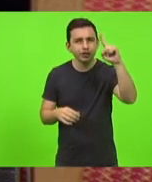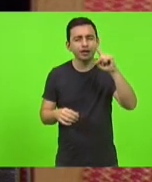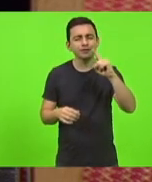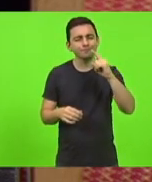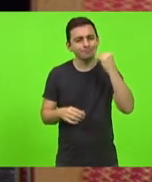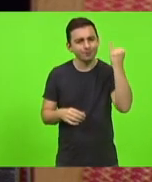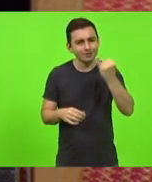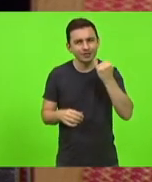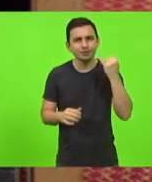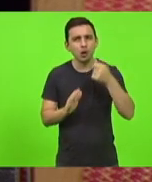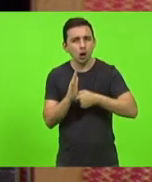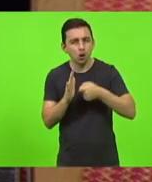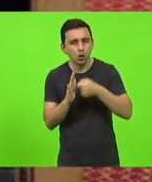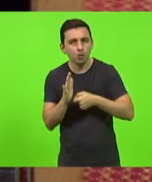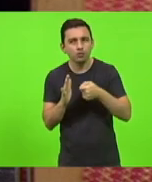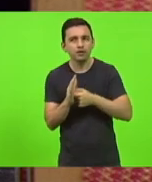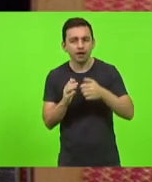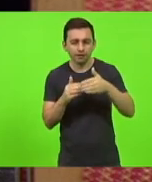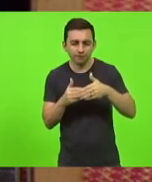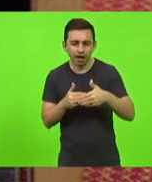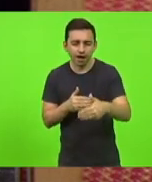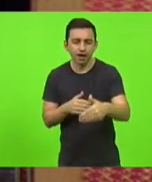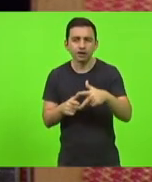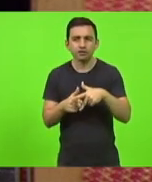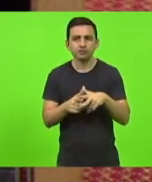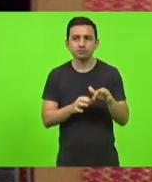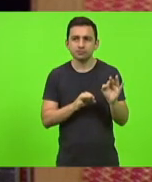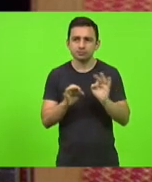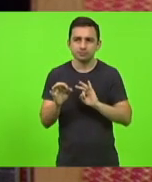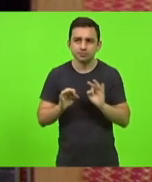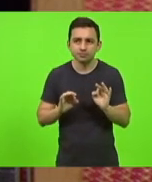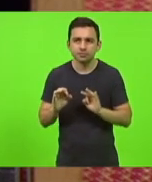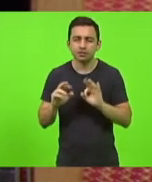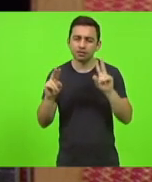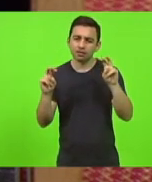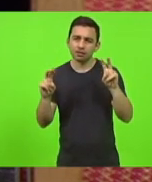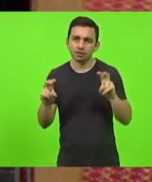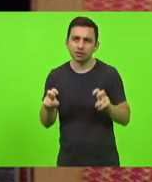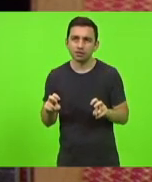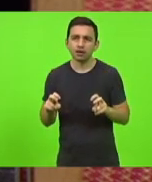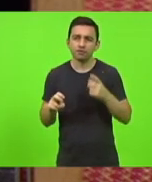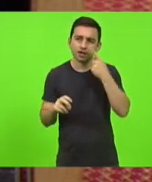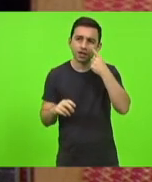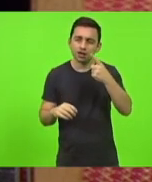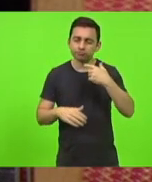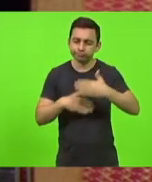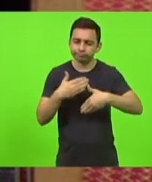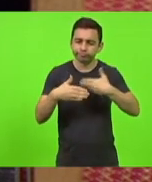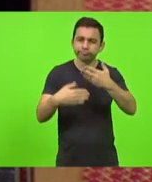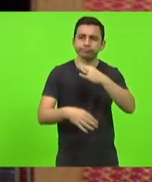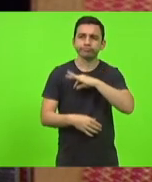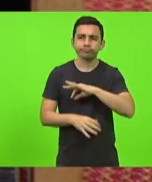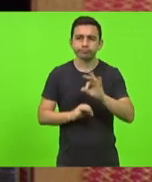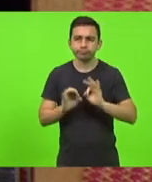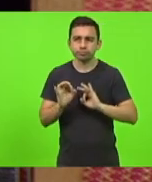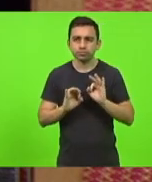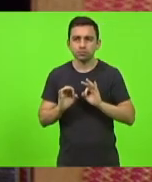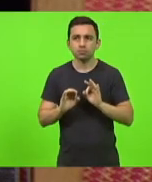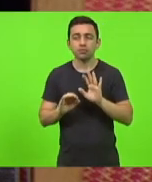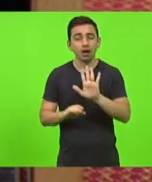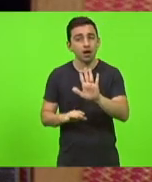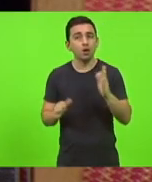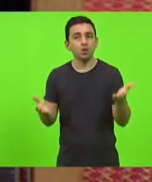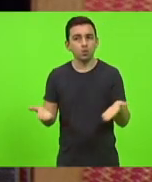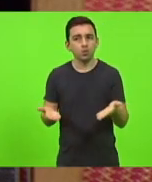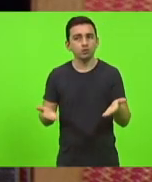muitas lutas ainda para corrigir questões, ver o plano de carreira, mas hoje